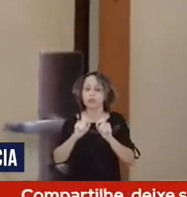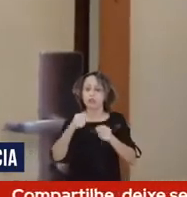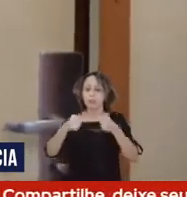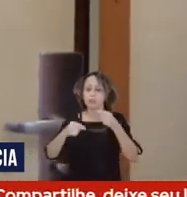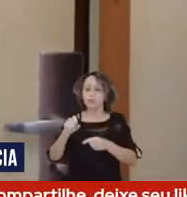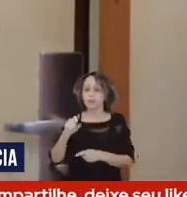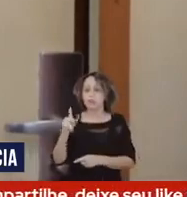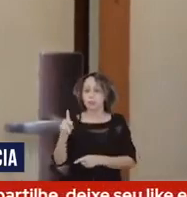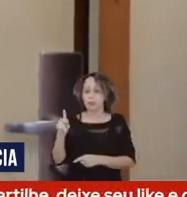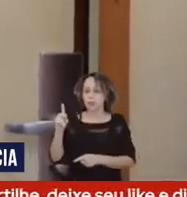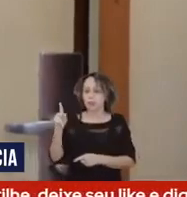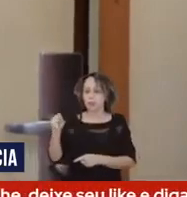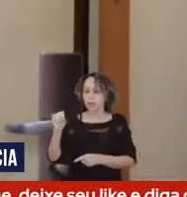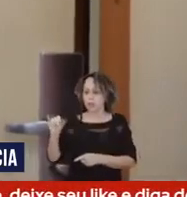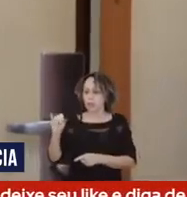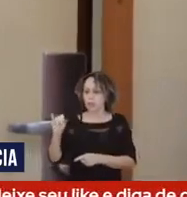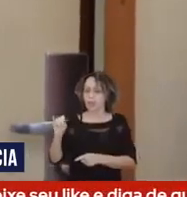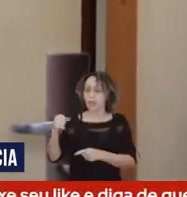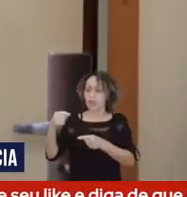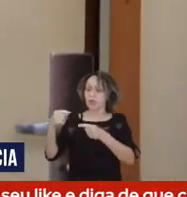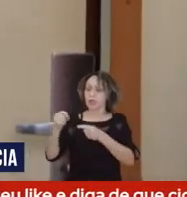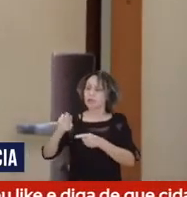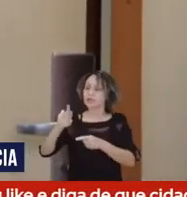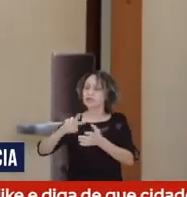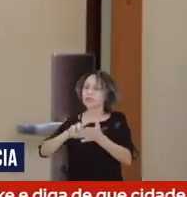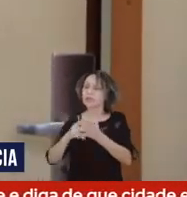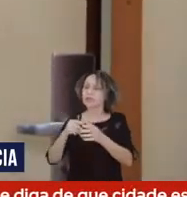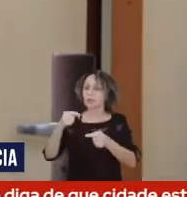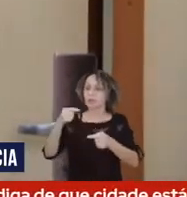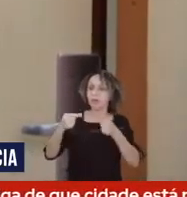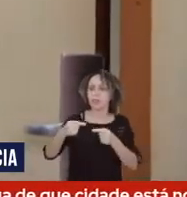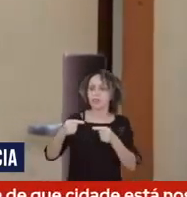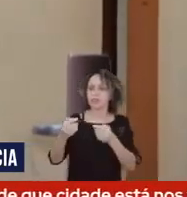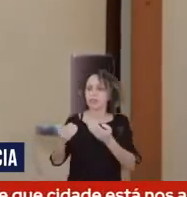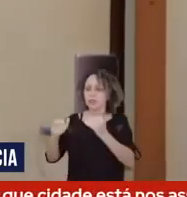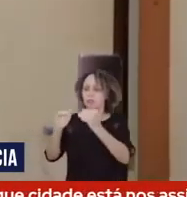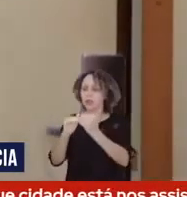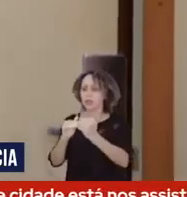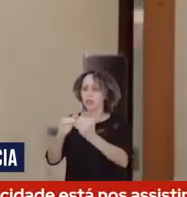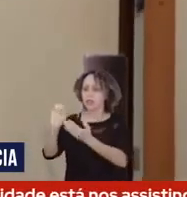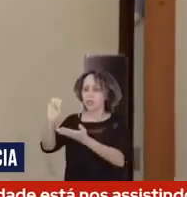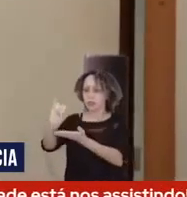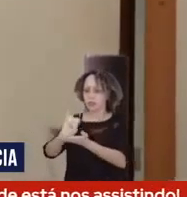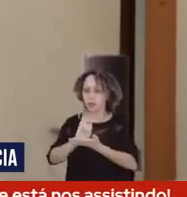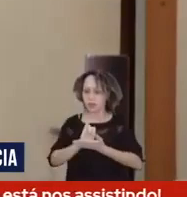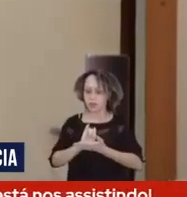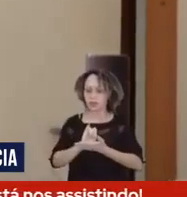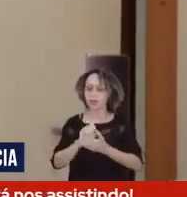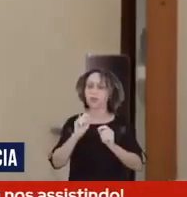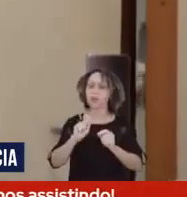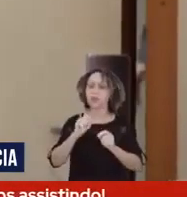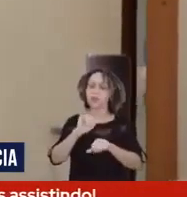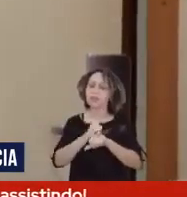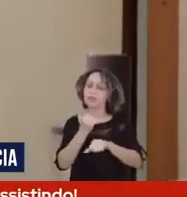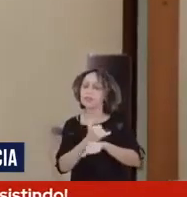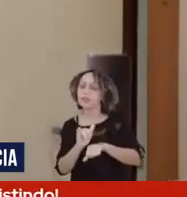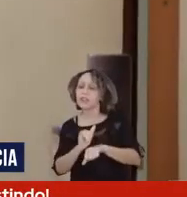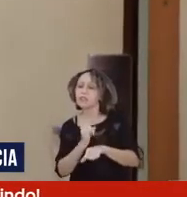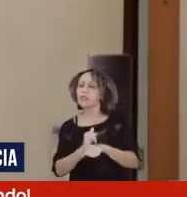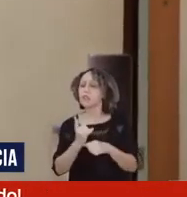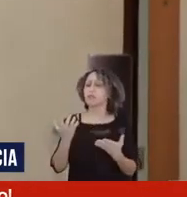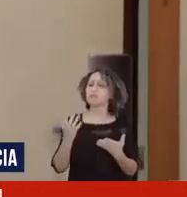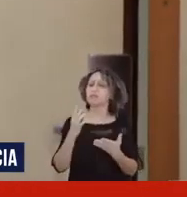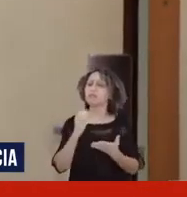a Política de Paridade de Importação, é uma estratégia adotada que tem como objetivo maximizar o lucro da